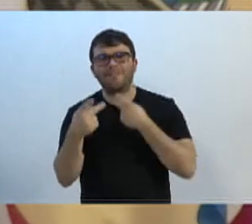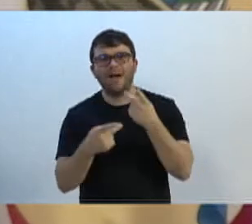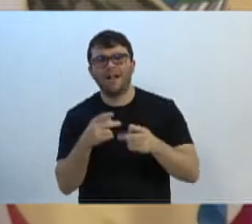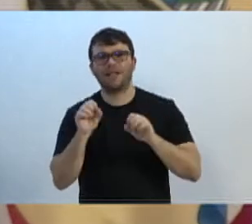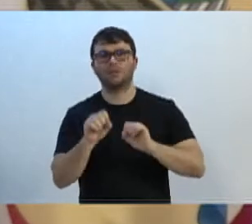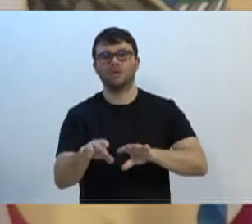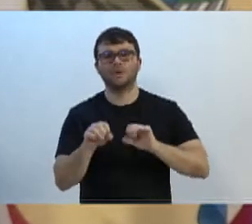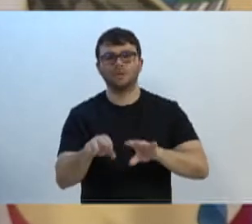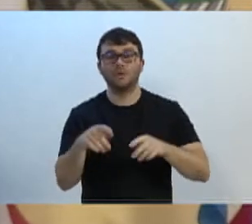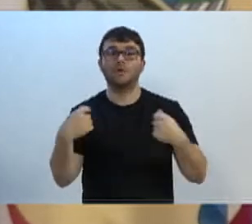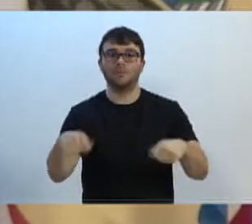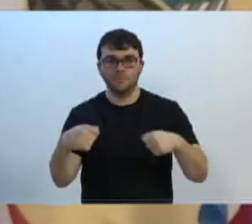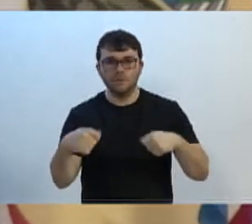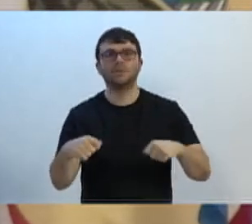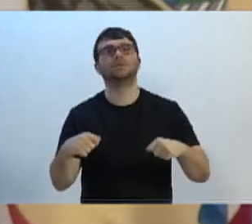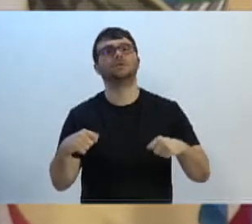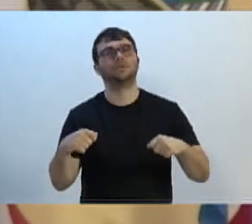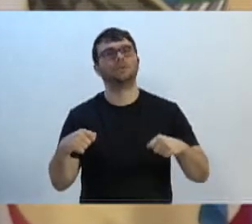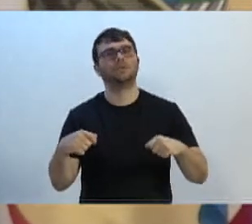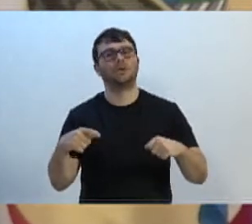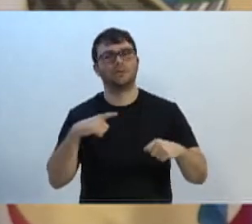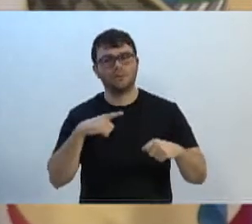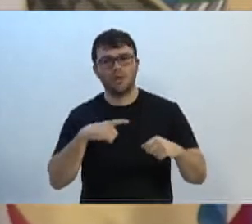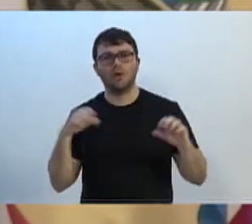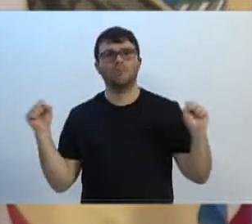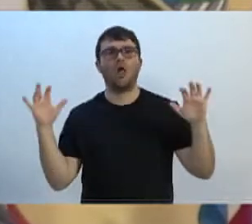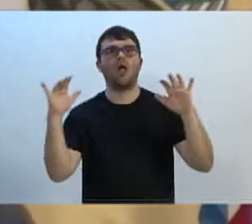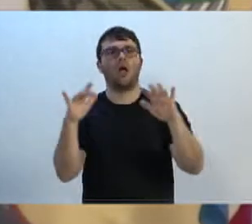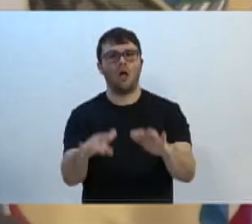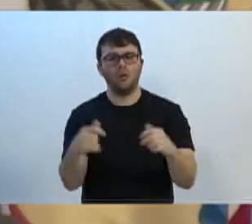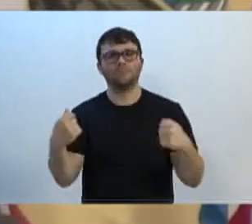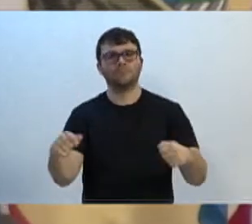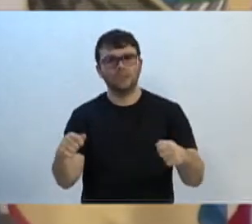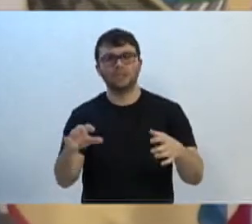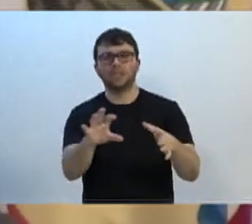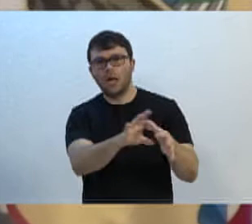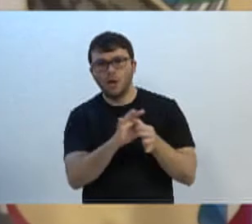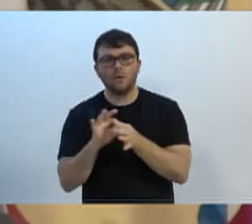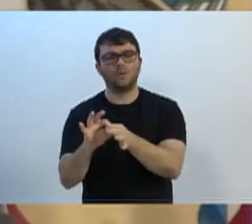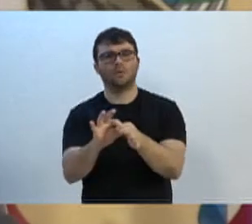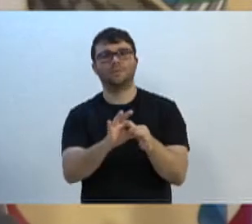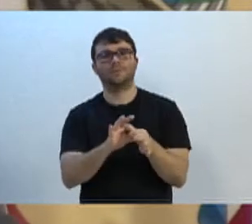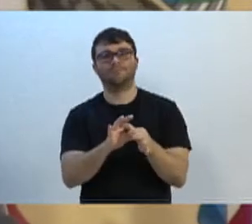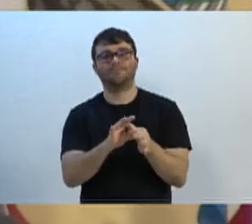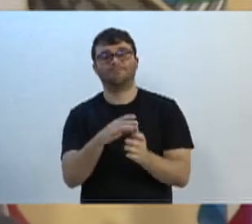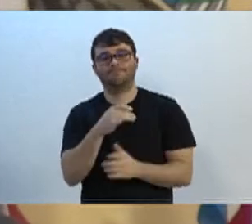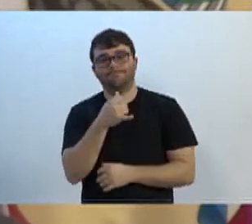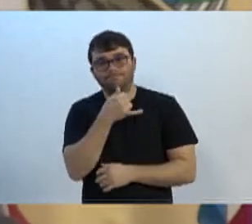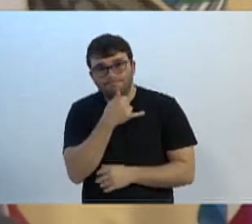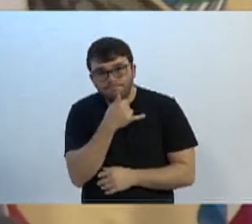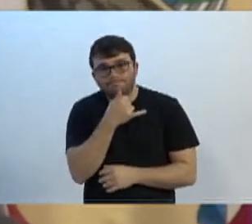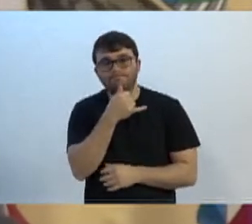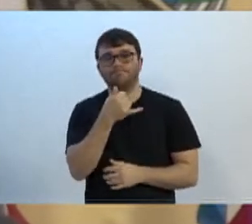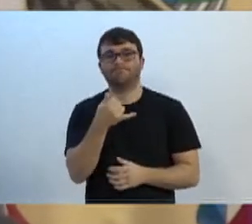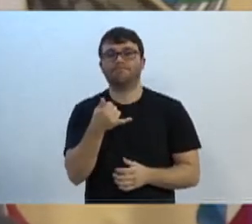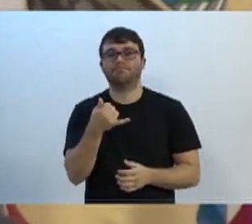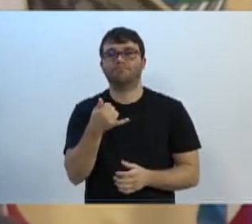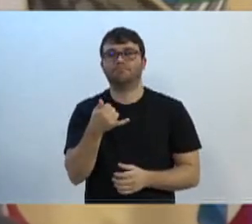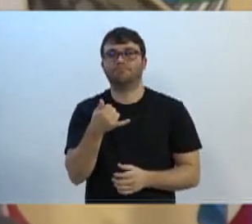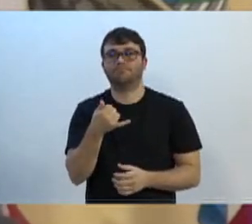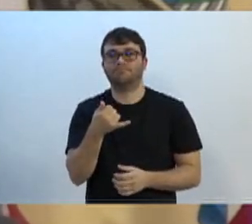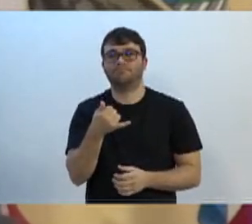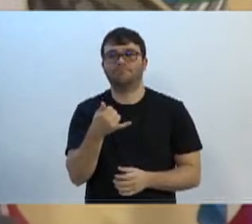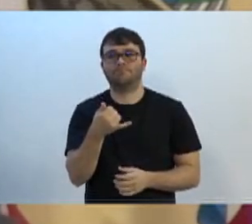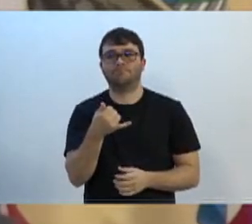ter mobilização nós precisamos nos unirmos É uma pena que